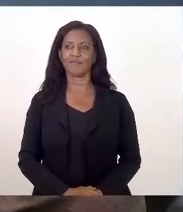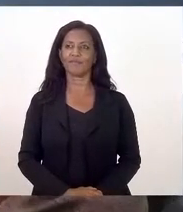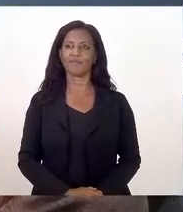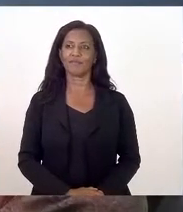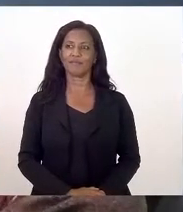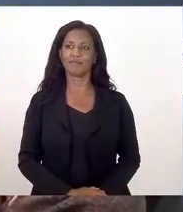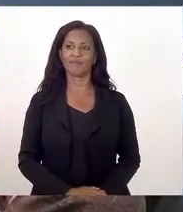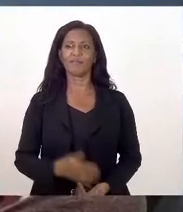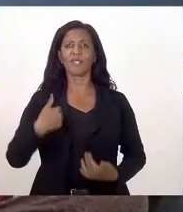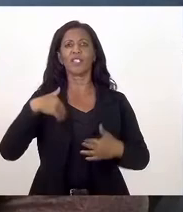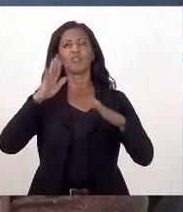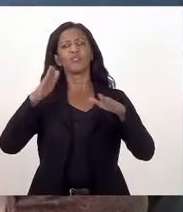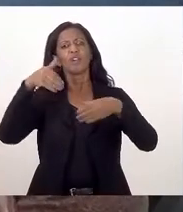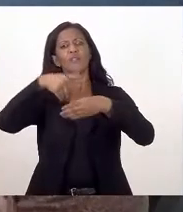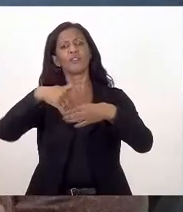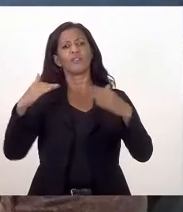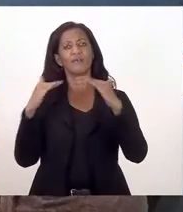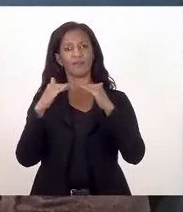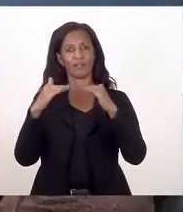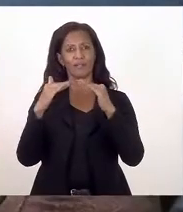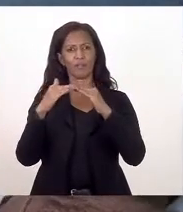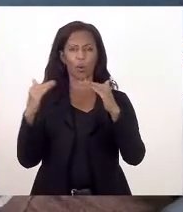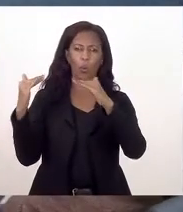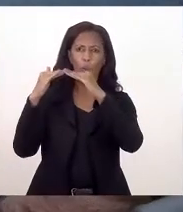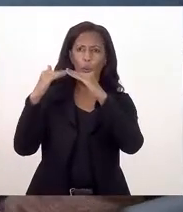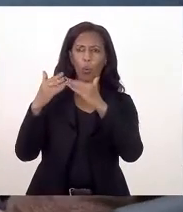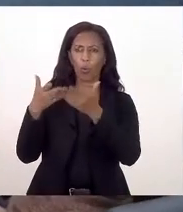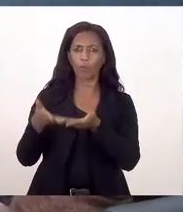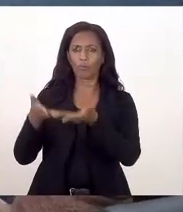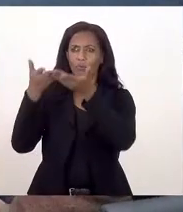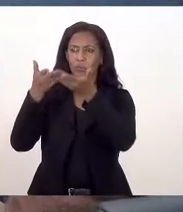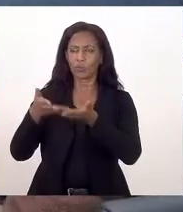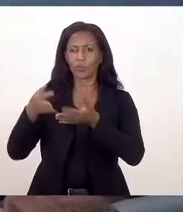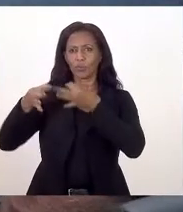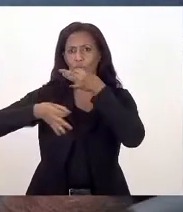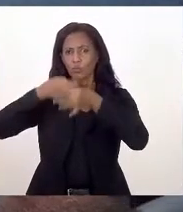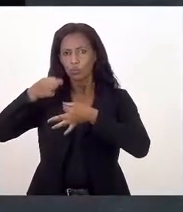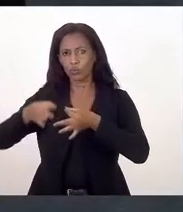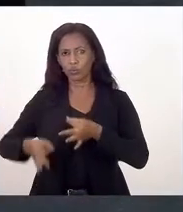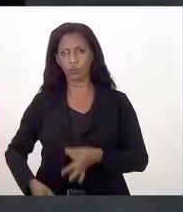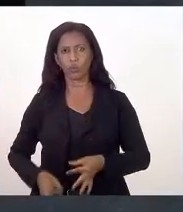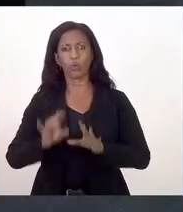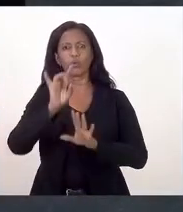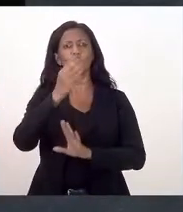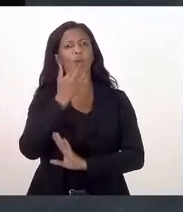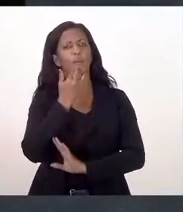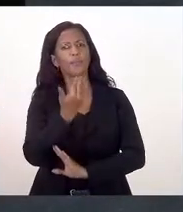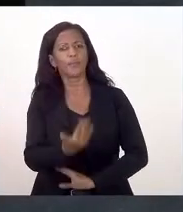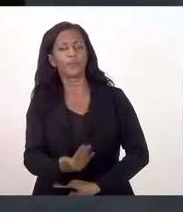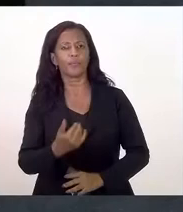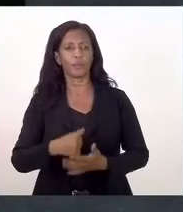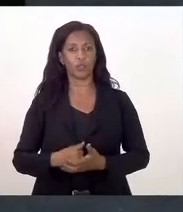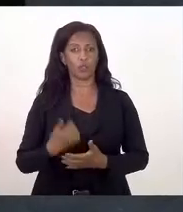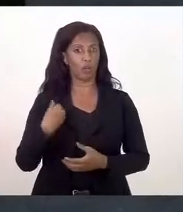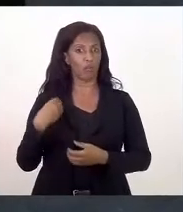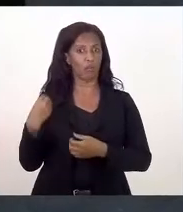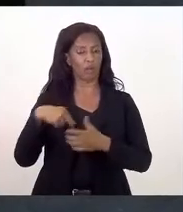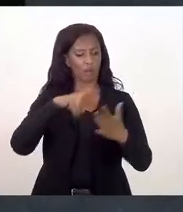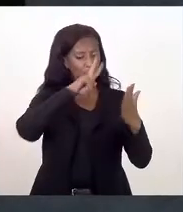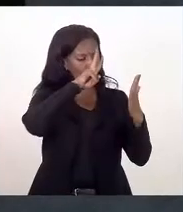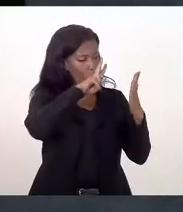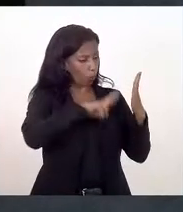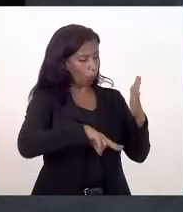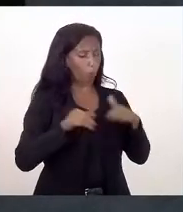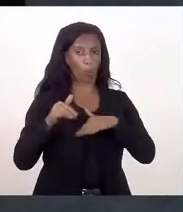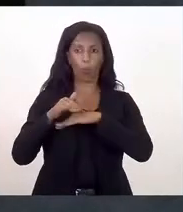eu até já votei favoravelmente e concordo com a sua linha de argumentação, mas eu ia pedir, eu estava lendo os anexos,